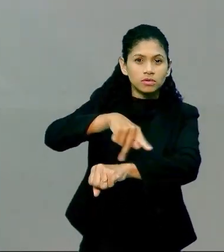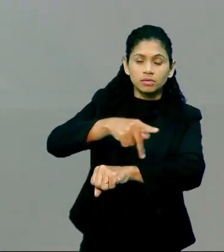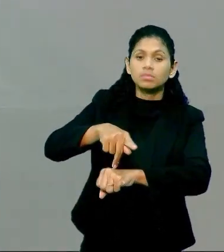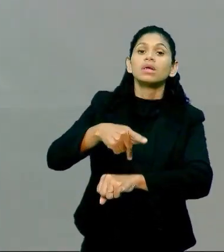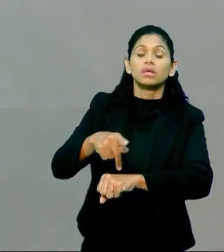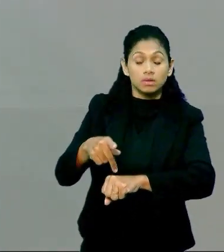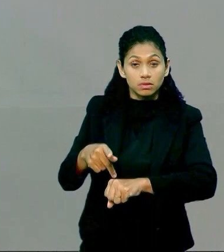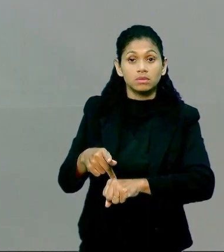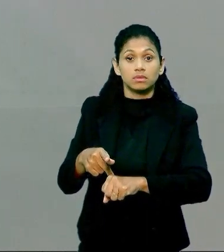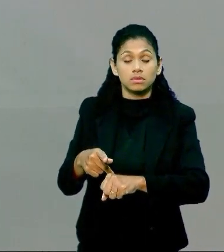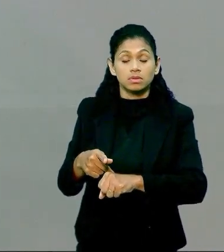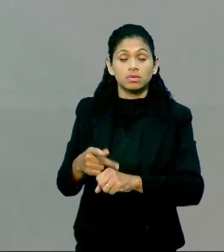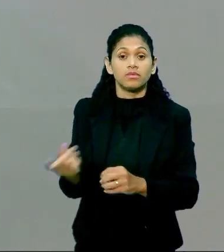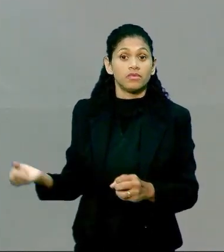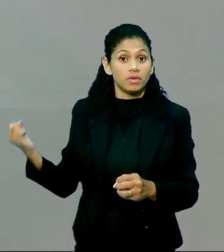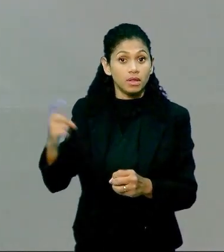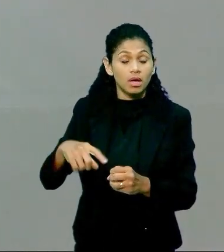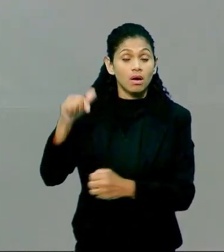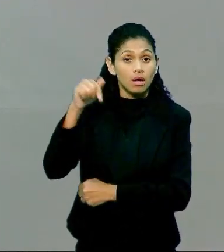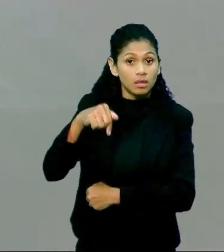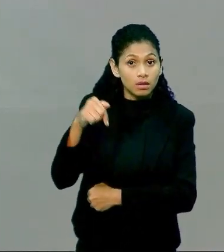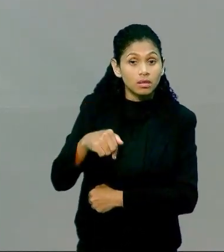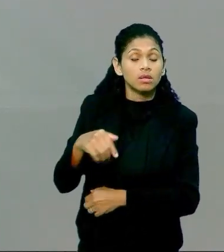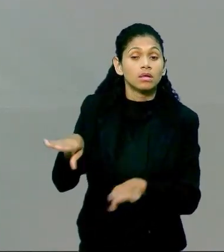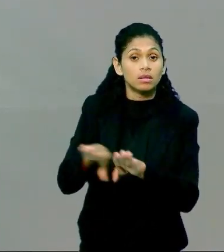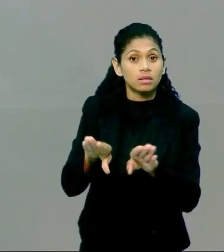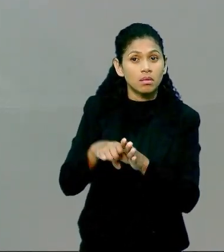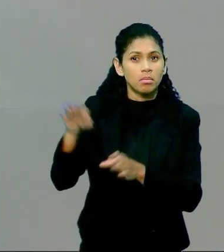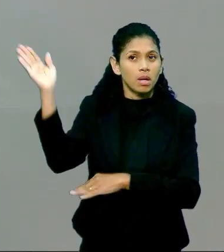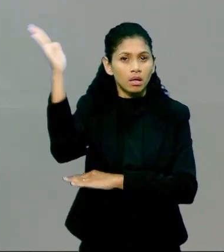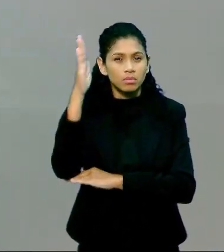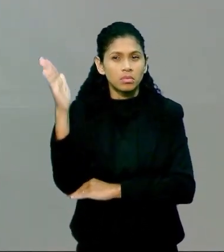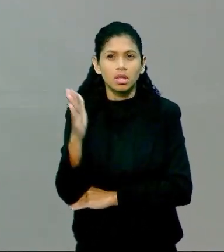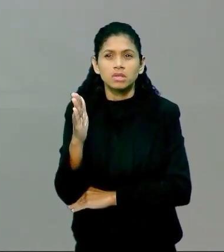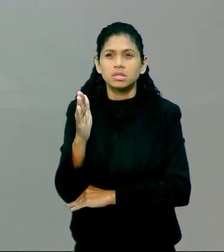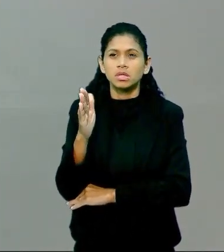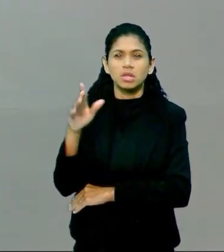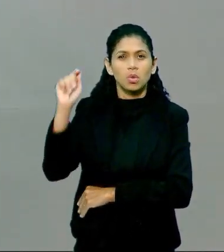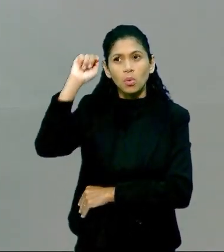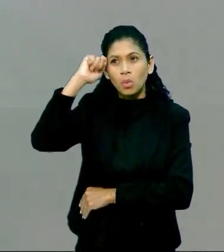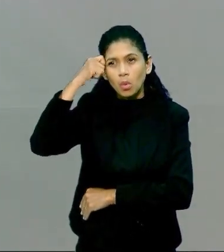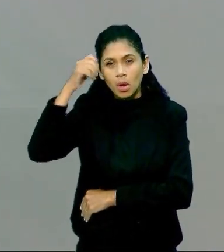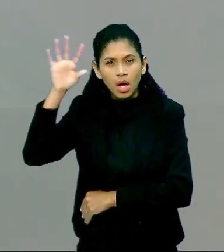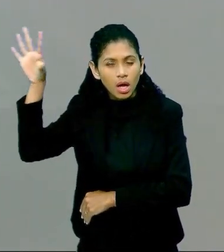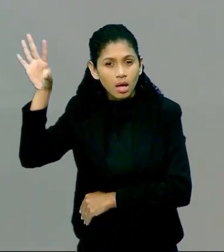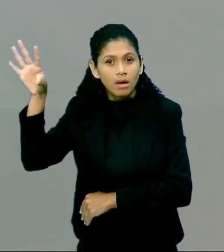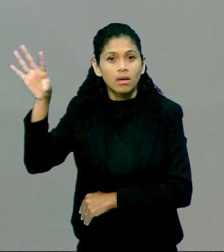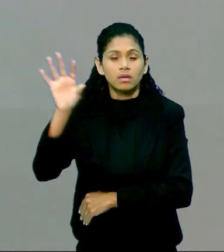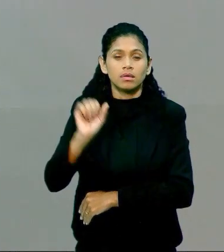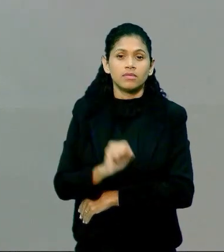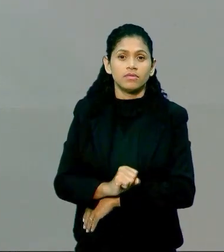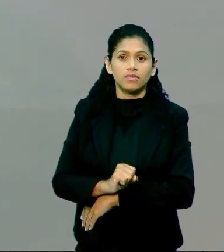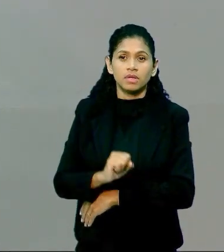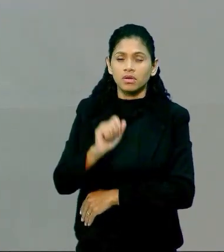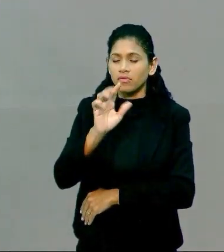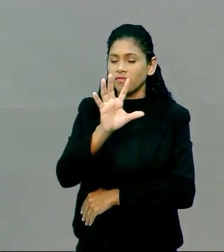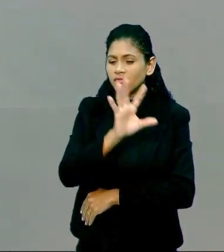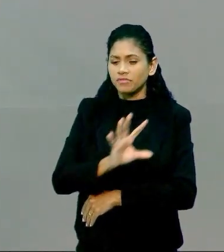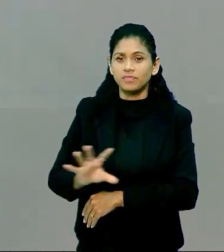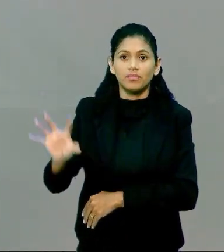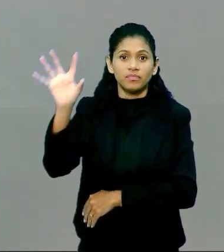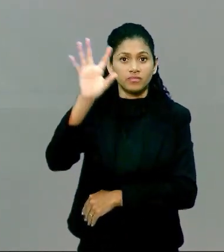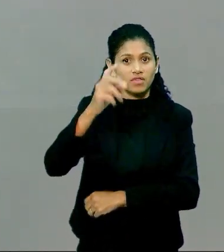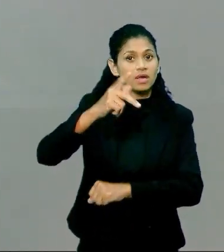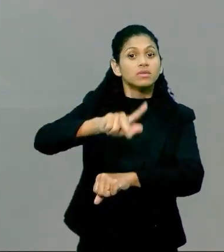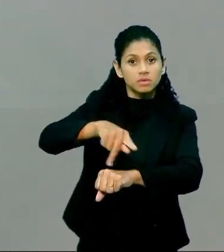aqui no Brasil, né, vieram bastante, foram para o norte da África, para o Marrocos, né, então eles se espalharam pelo mundo afora, né, mas